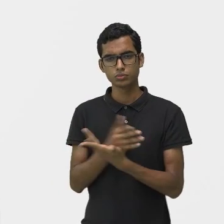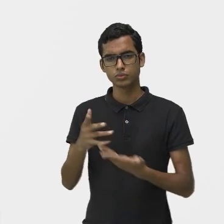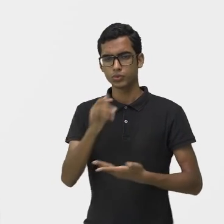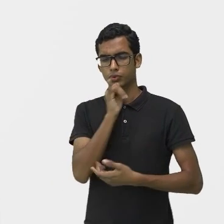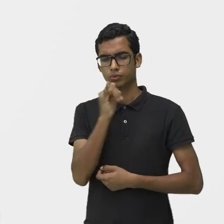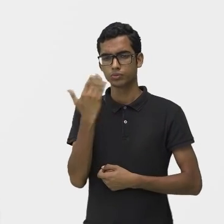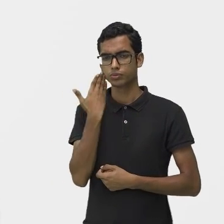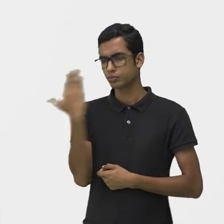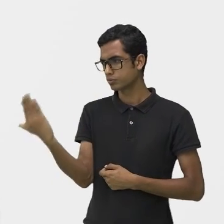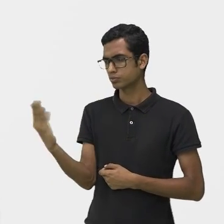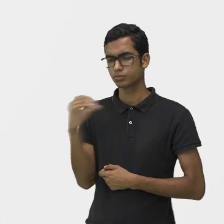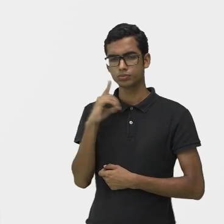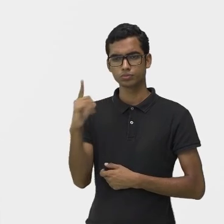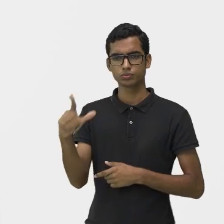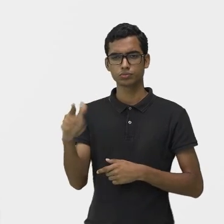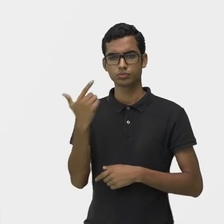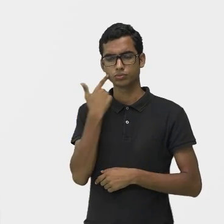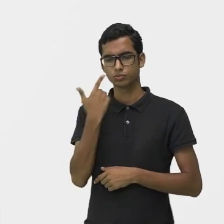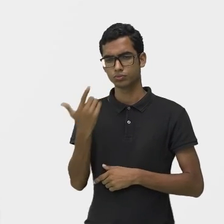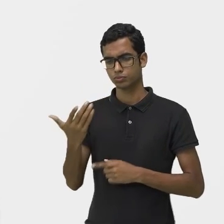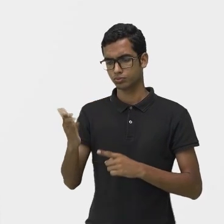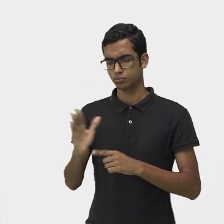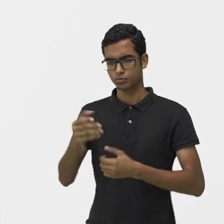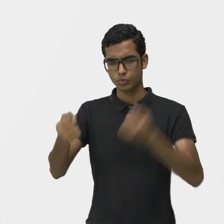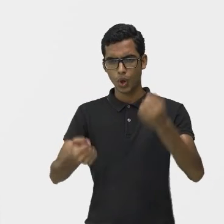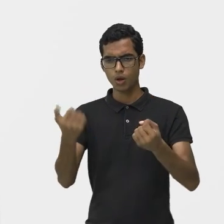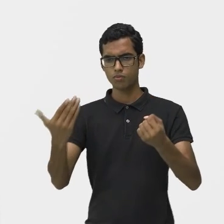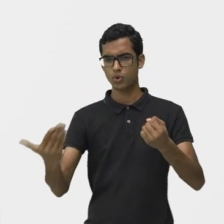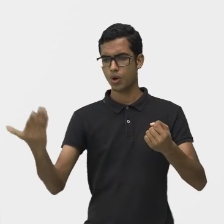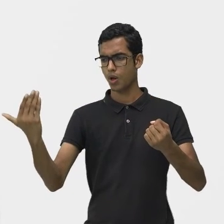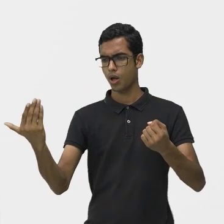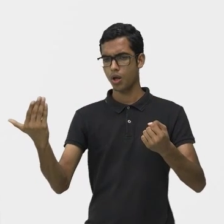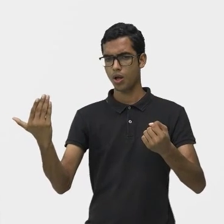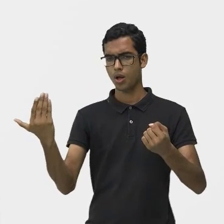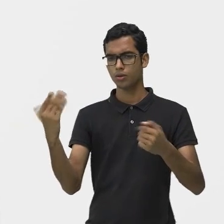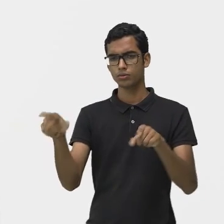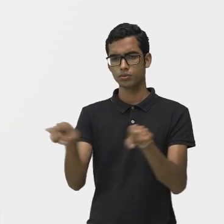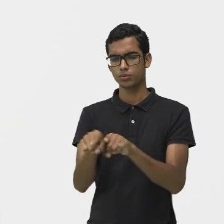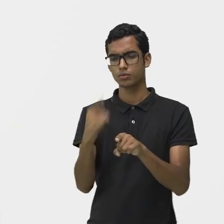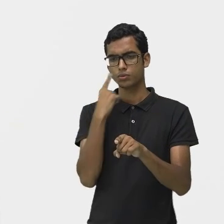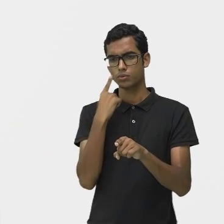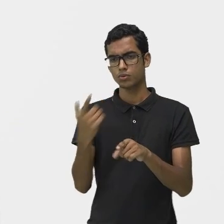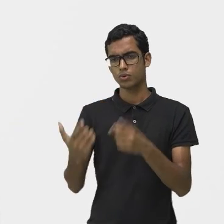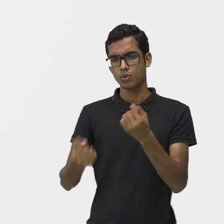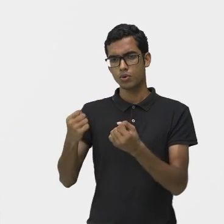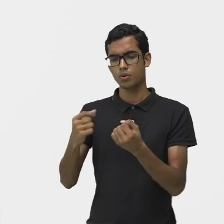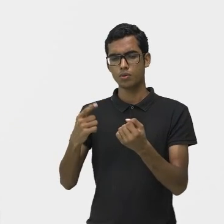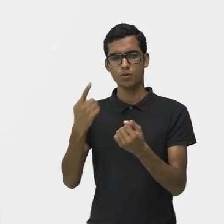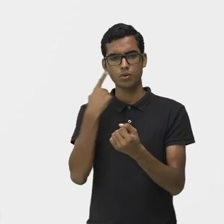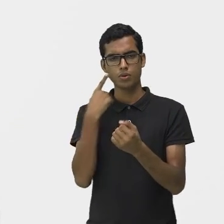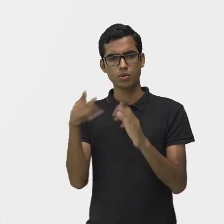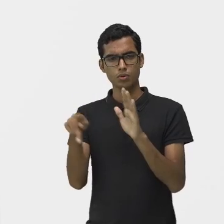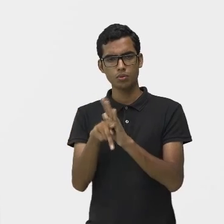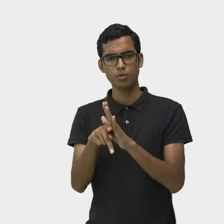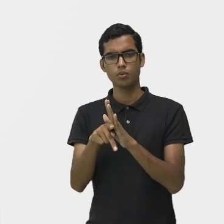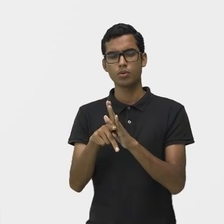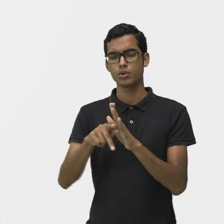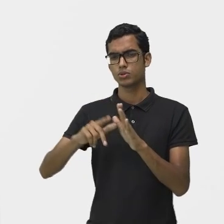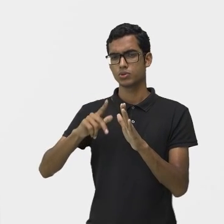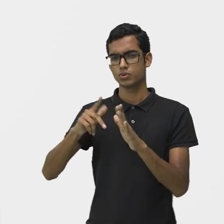como por exemplo aí para aumentar o campo de visão. A gente vê muito esses espelhos na saída de estacionamentos, tá certo?